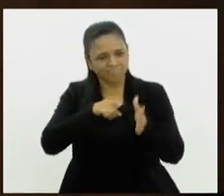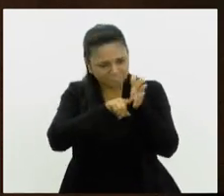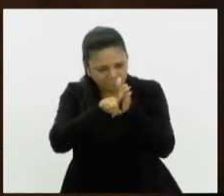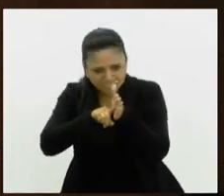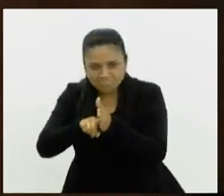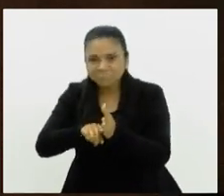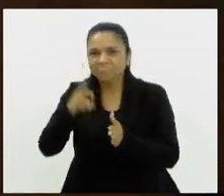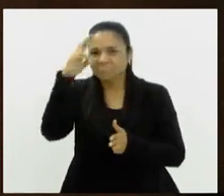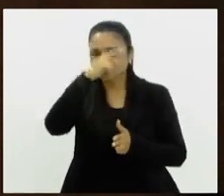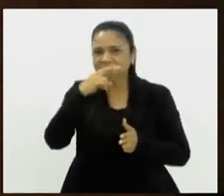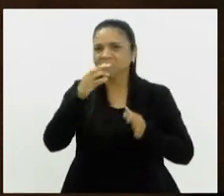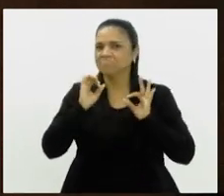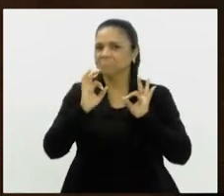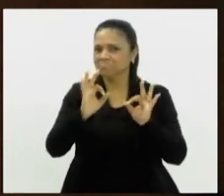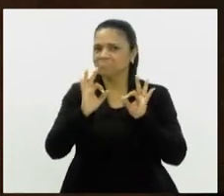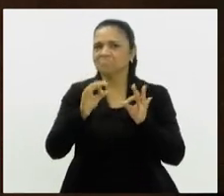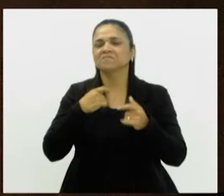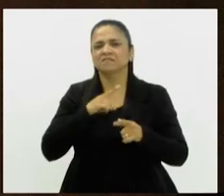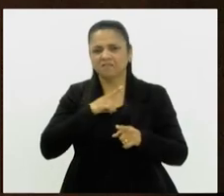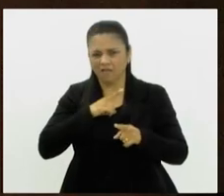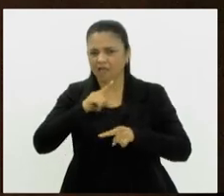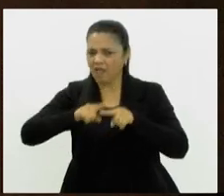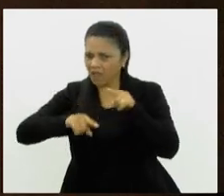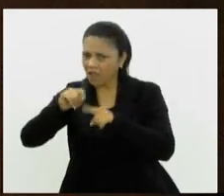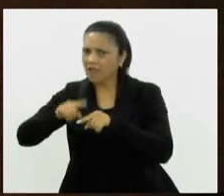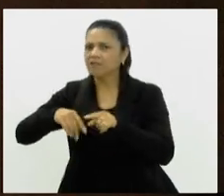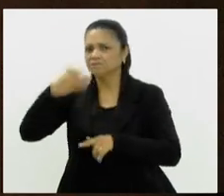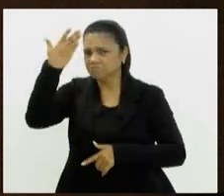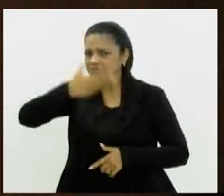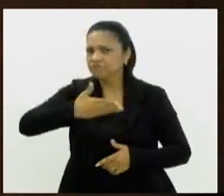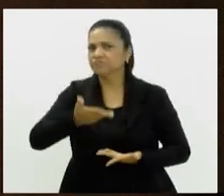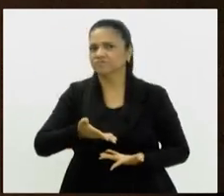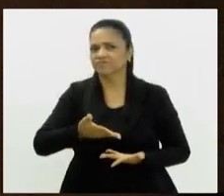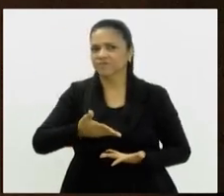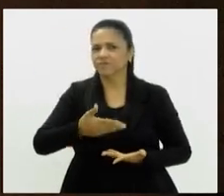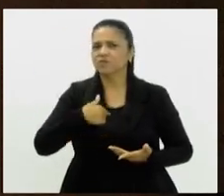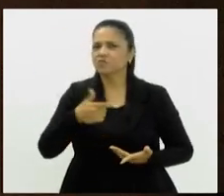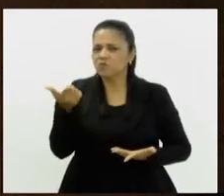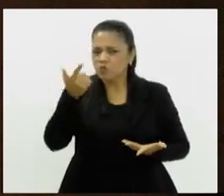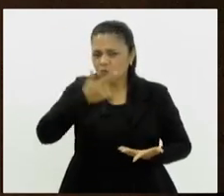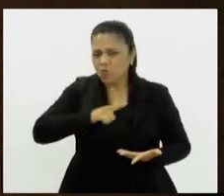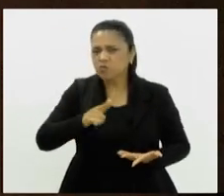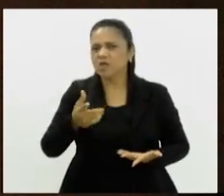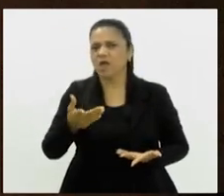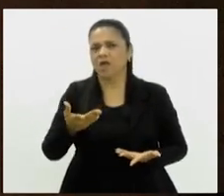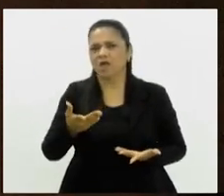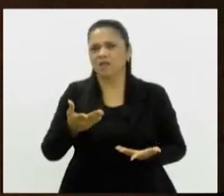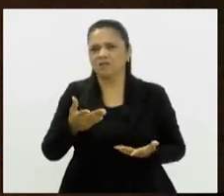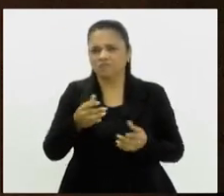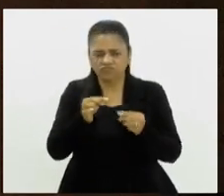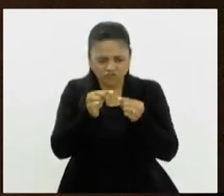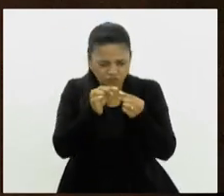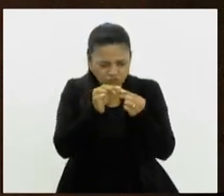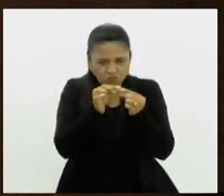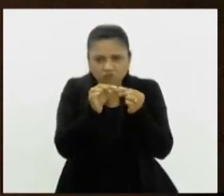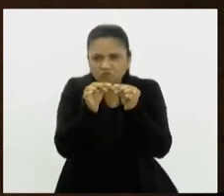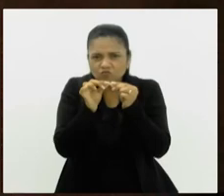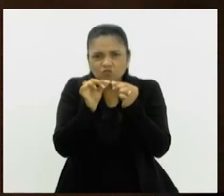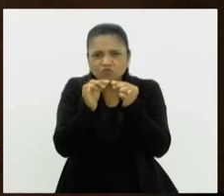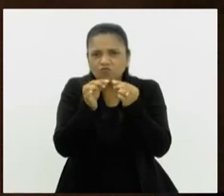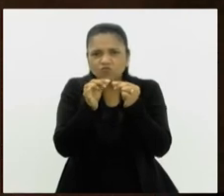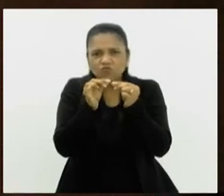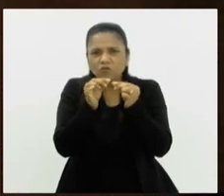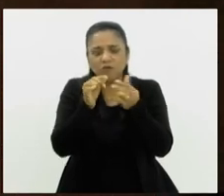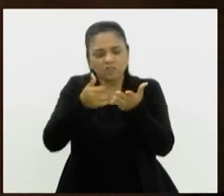investigadores, que tem instrumentos de investigação, né? Hoje em dia se consegue, a partir de uma fração, né, de